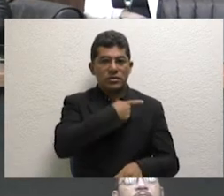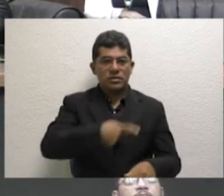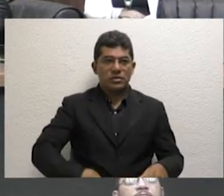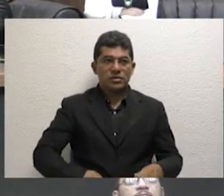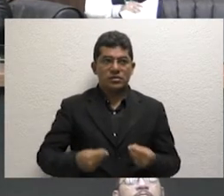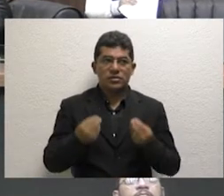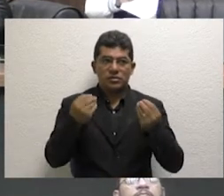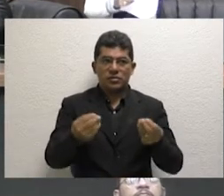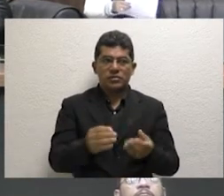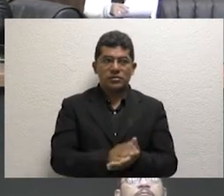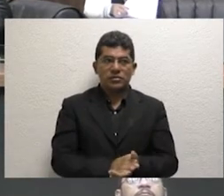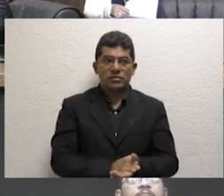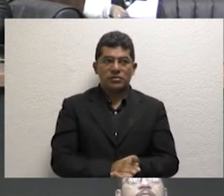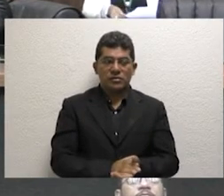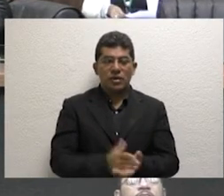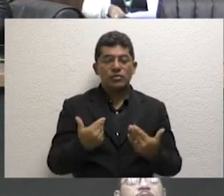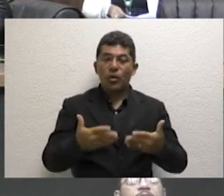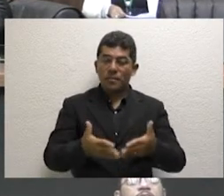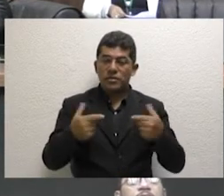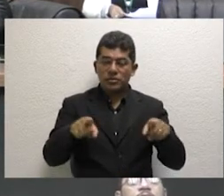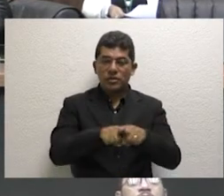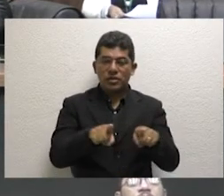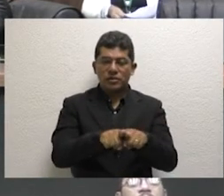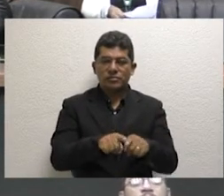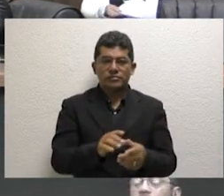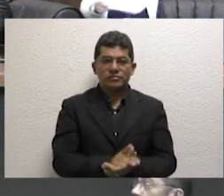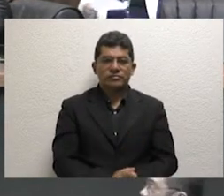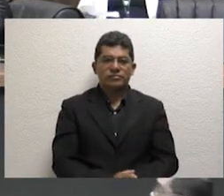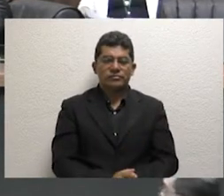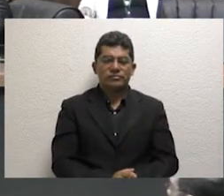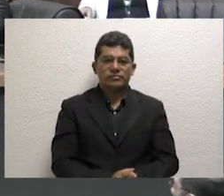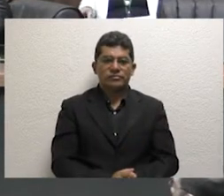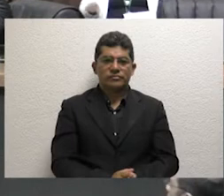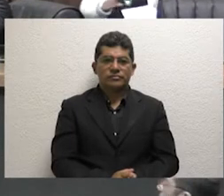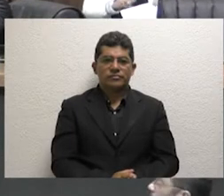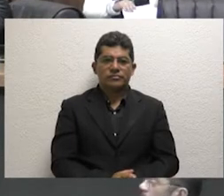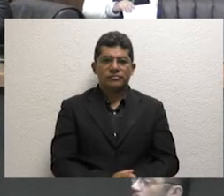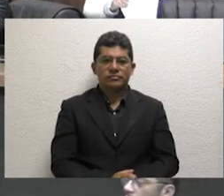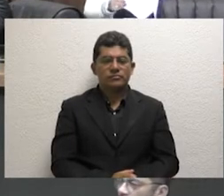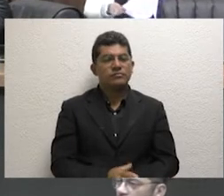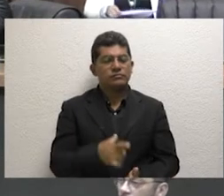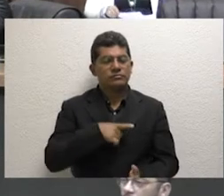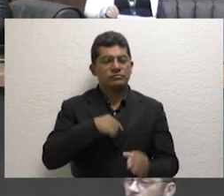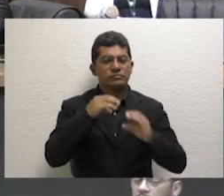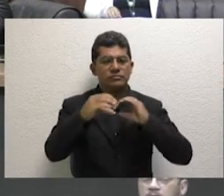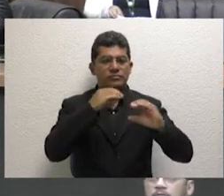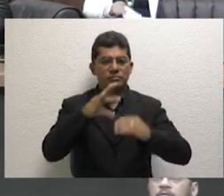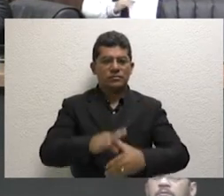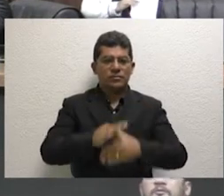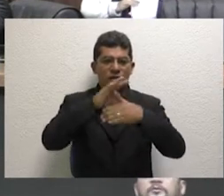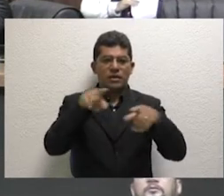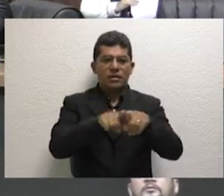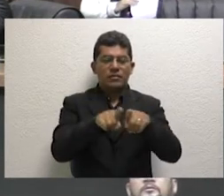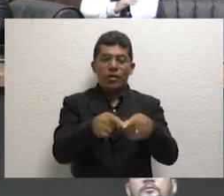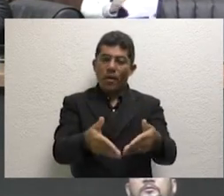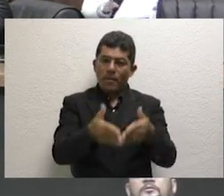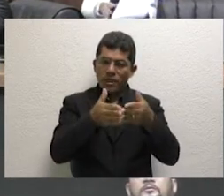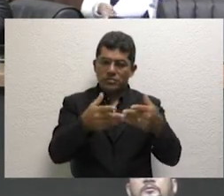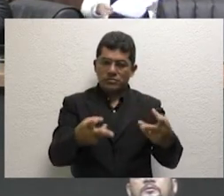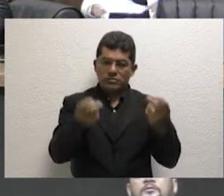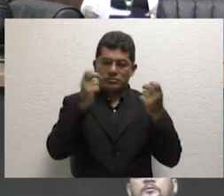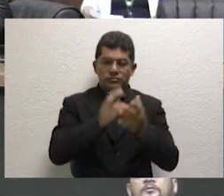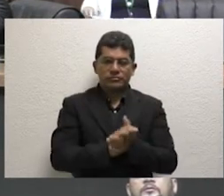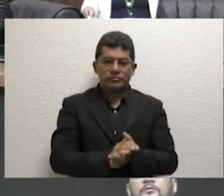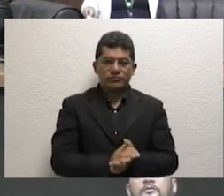conceder eu estou lhe solicitando que vossa excelência eu também estou em comunicação de liderança eu peço que vossa excelência me ouça